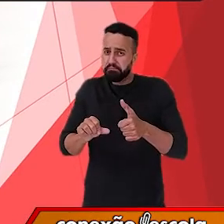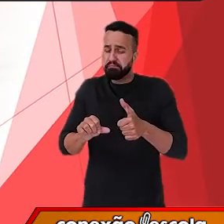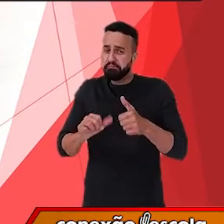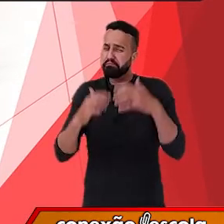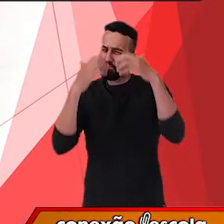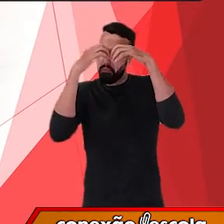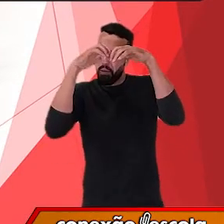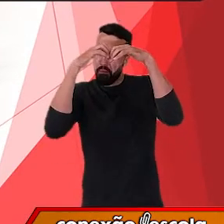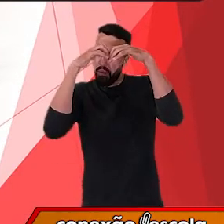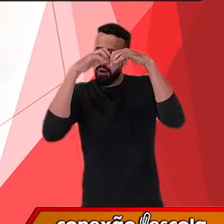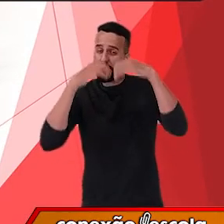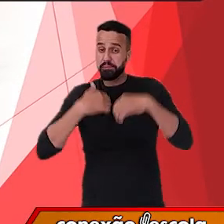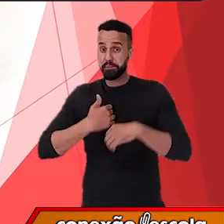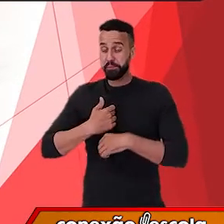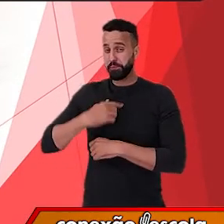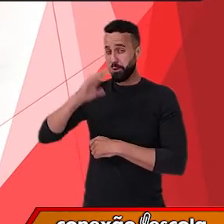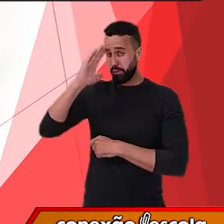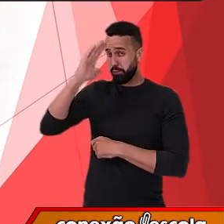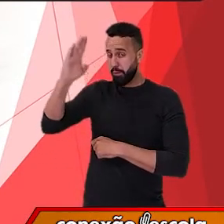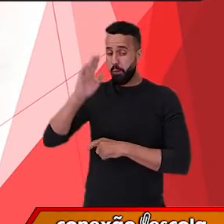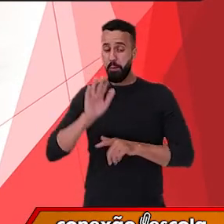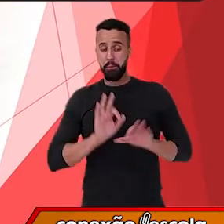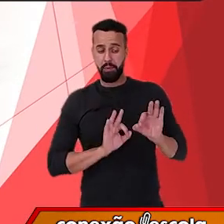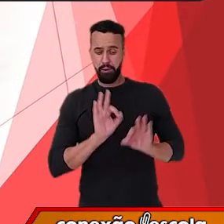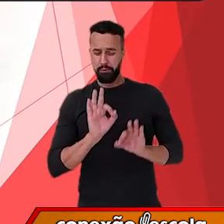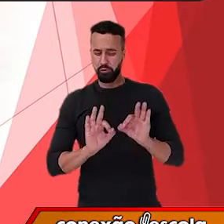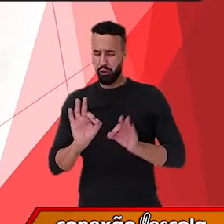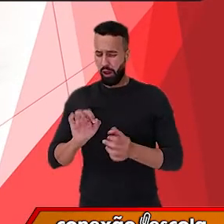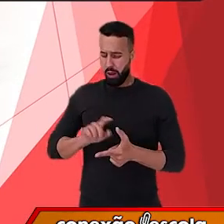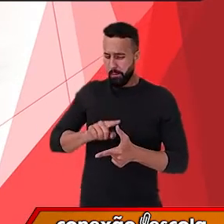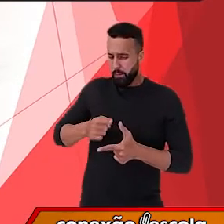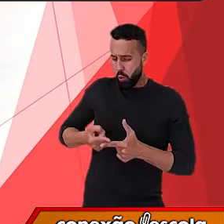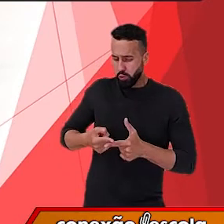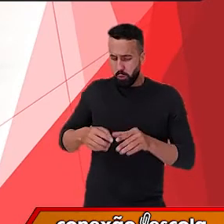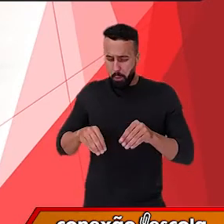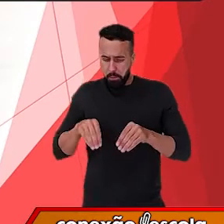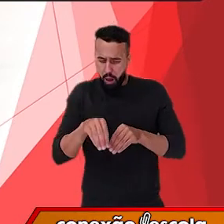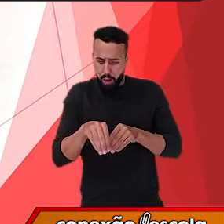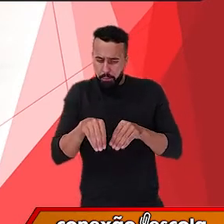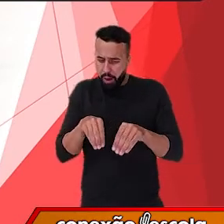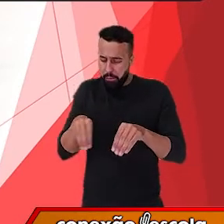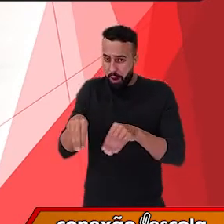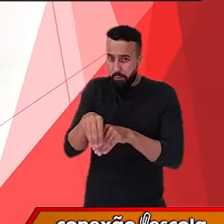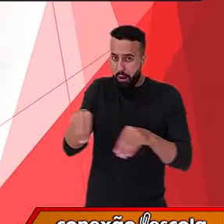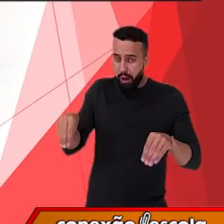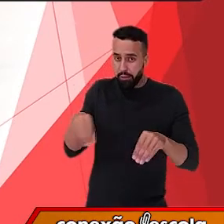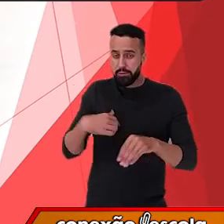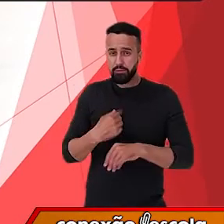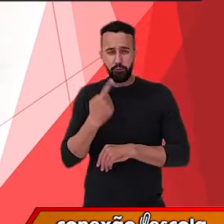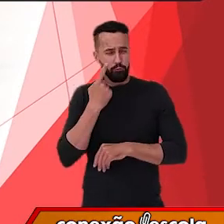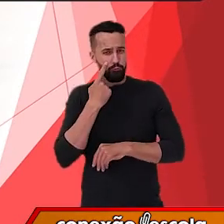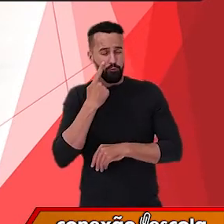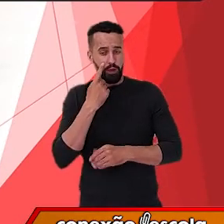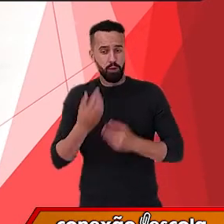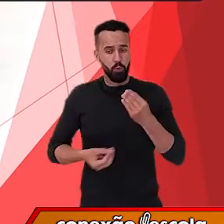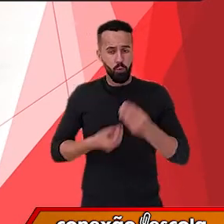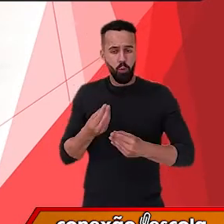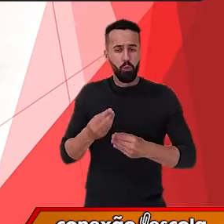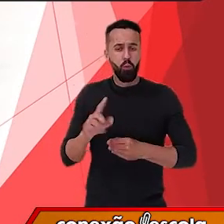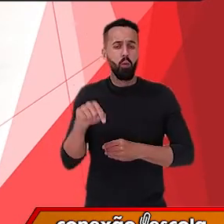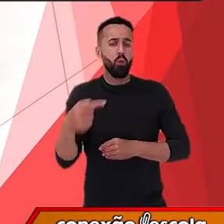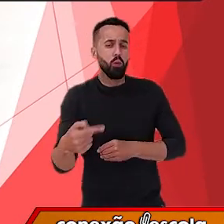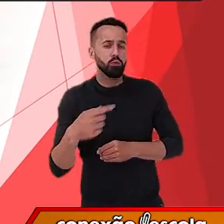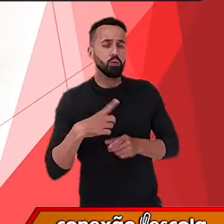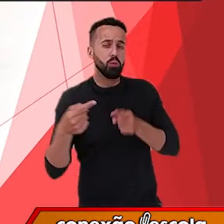e, principalmente, planejar as próximas jogadas, tentando prever quais seriam as